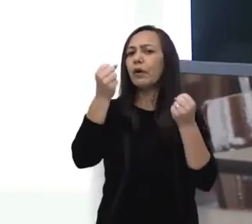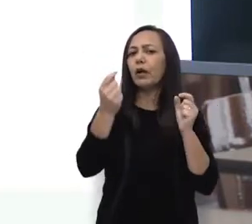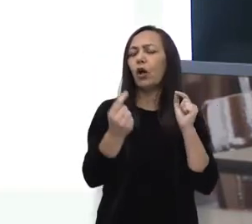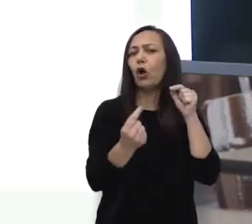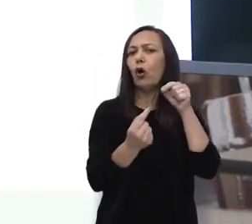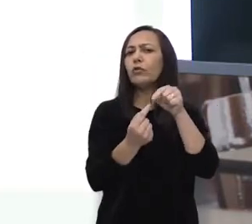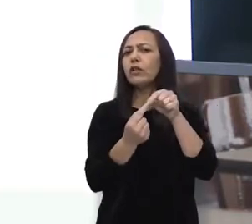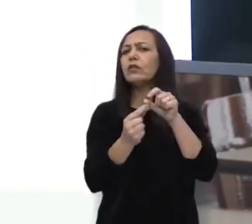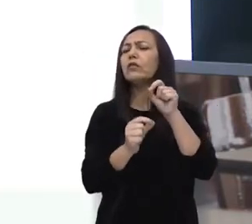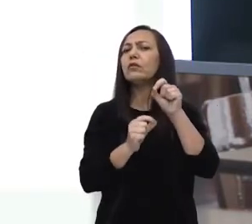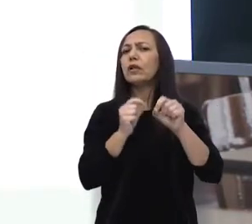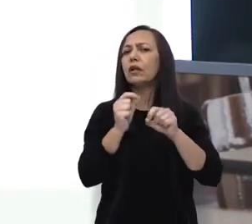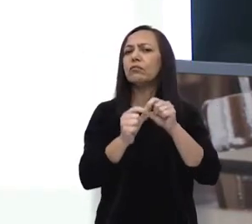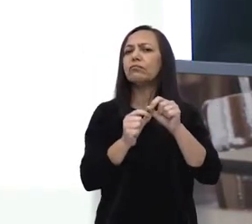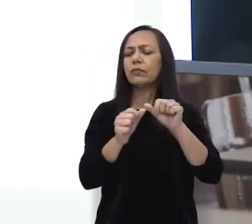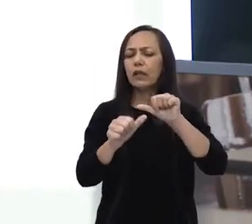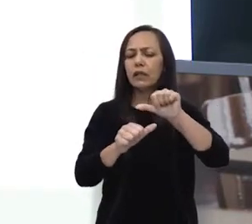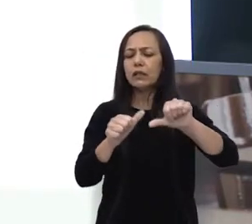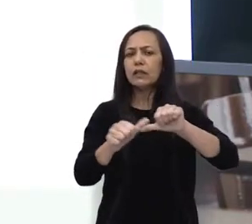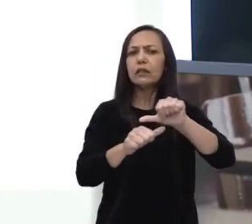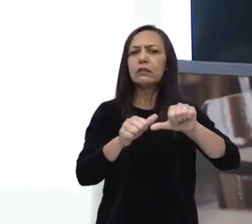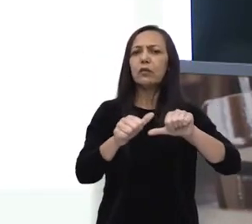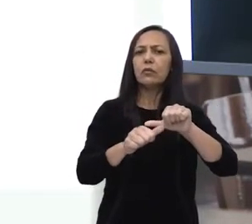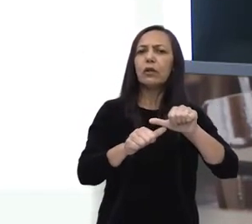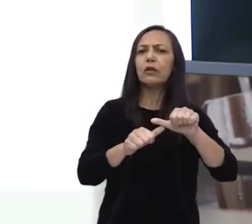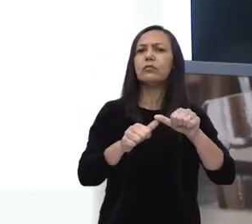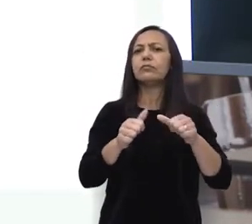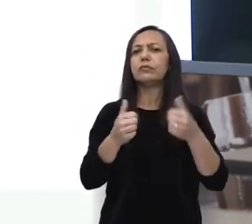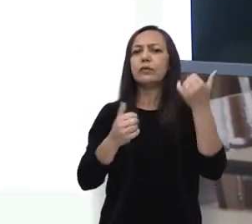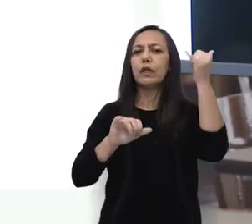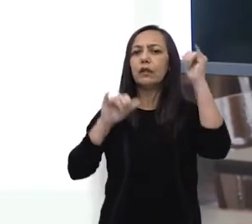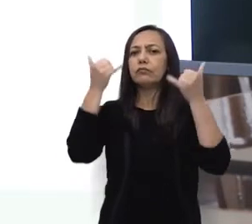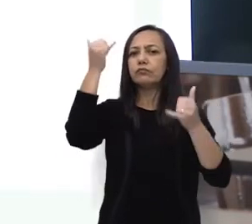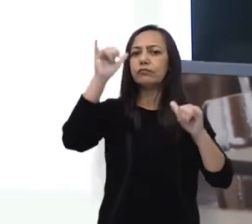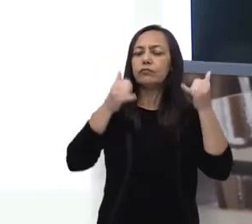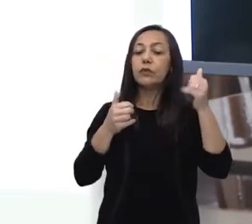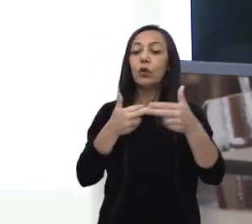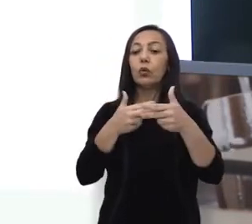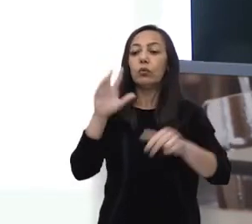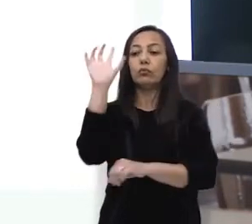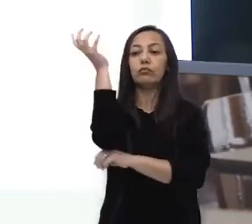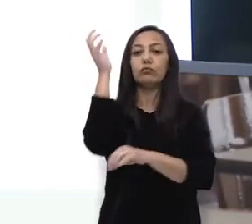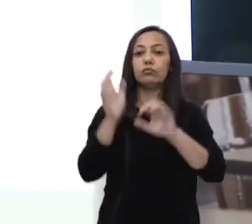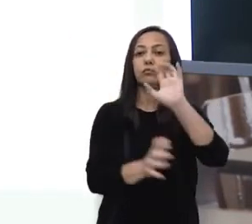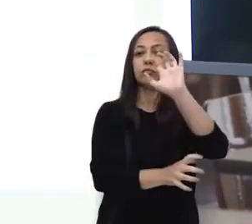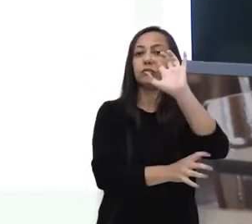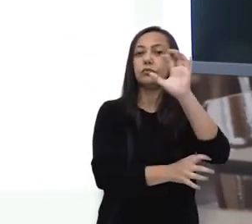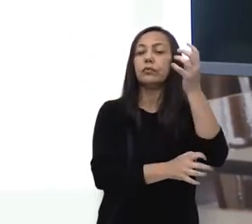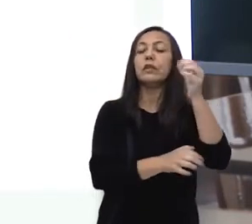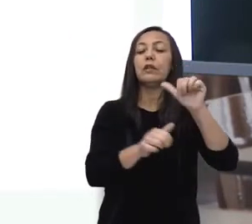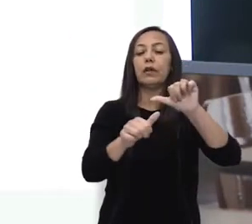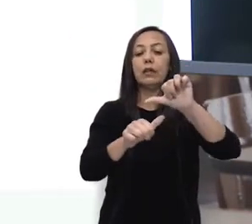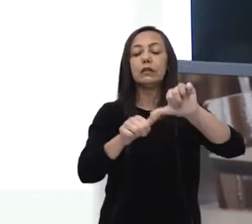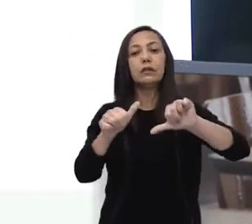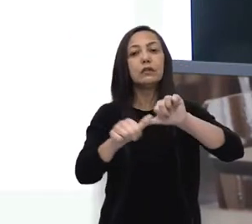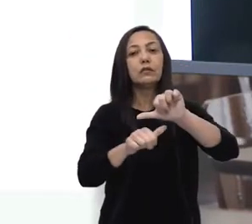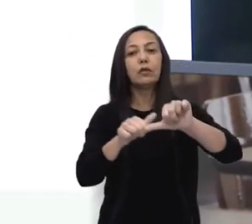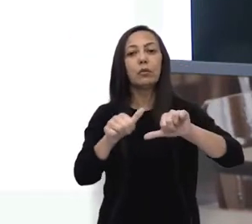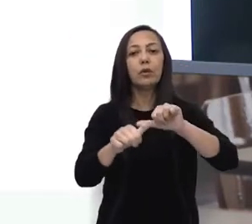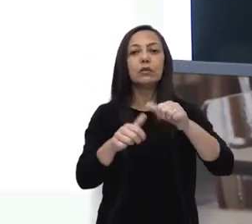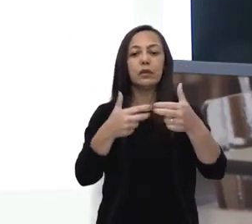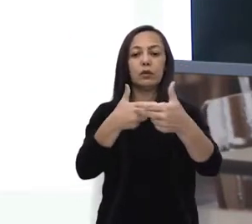da manipulação de fontes de energia ou de matéria-prima e a transformação disso